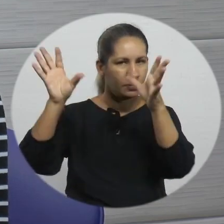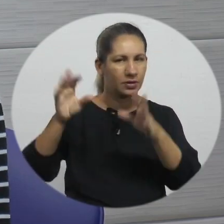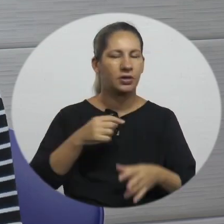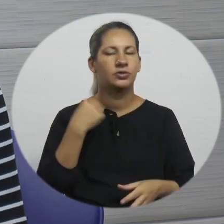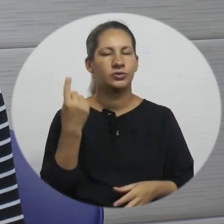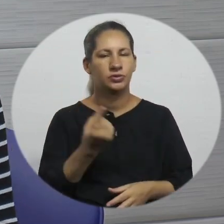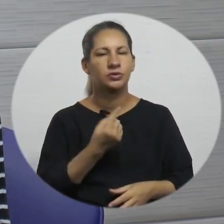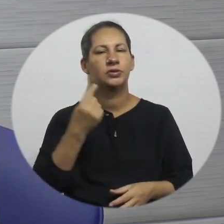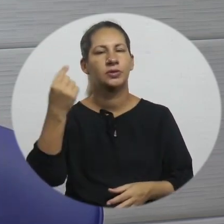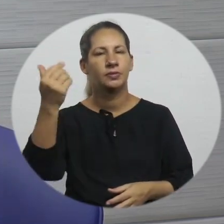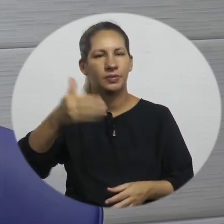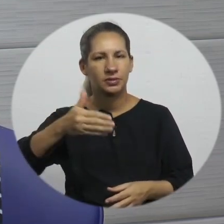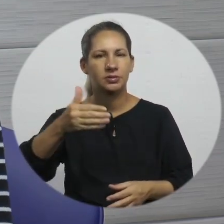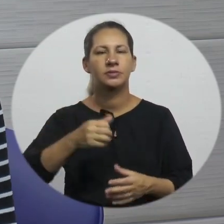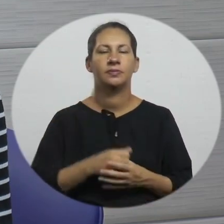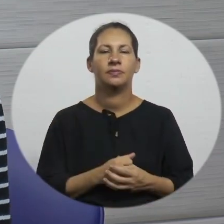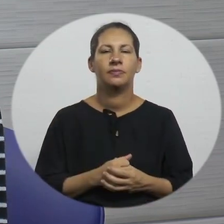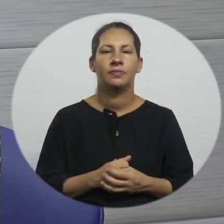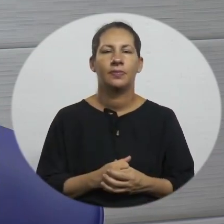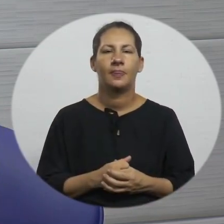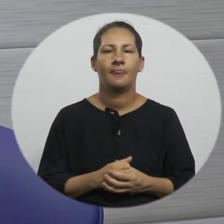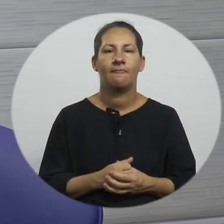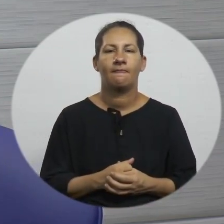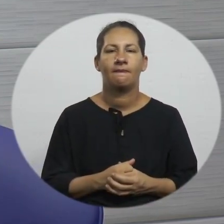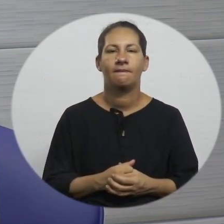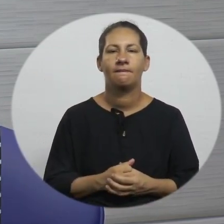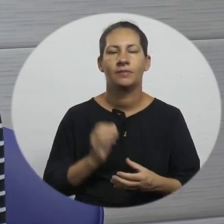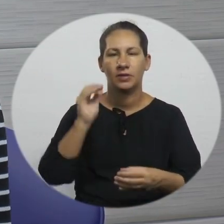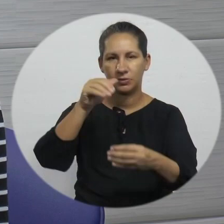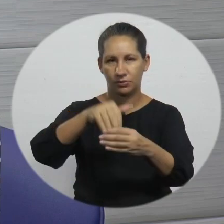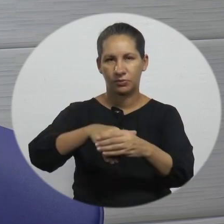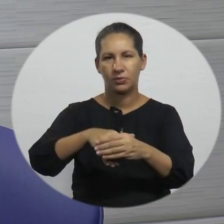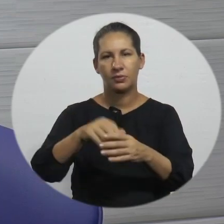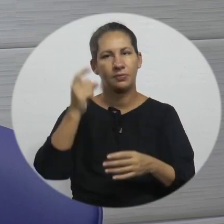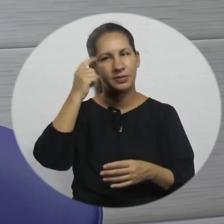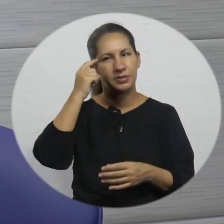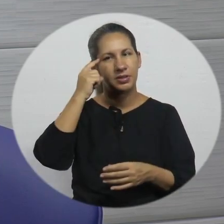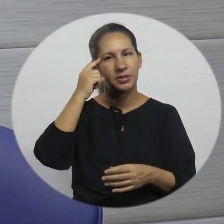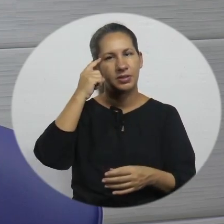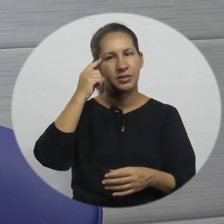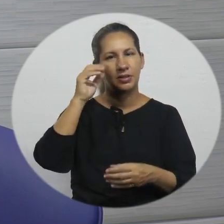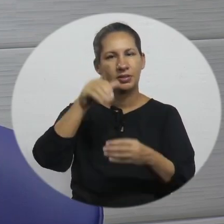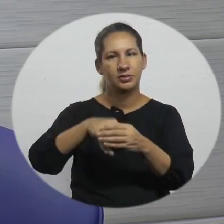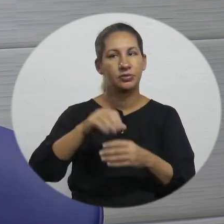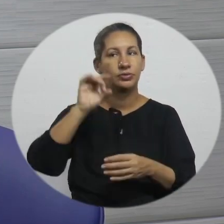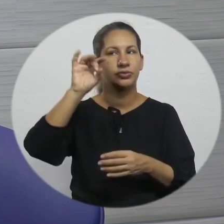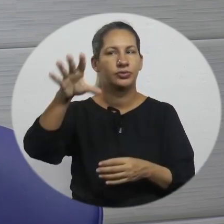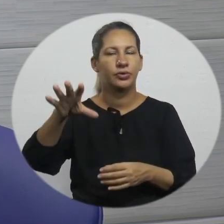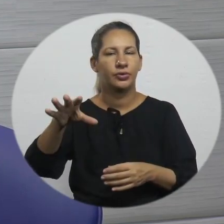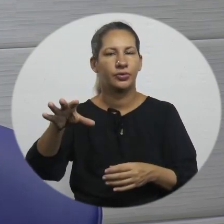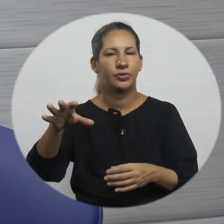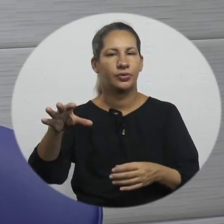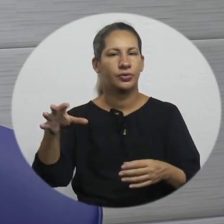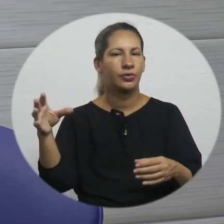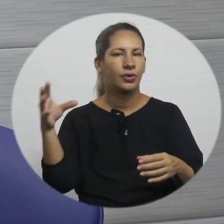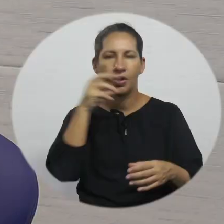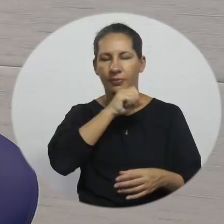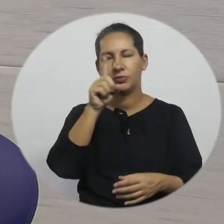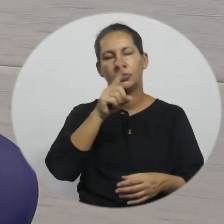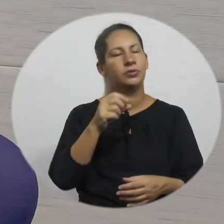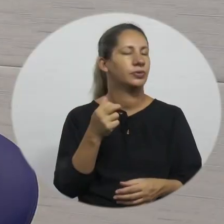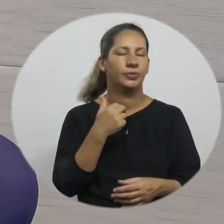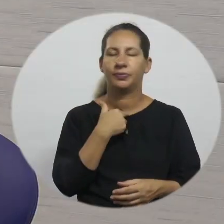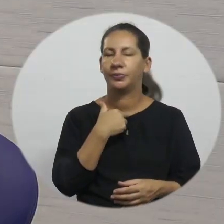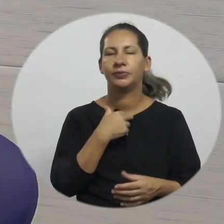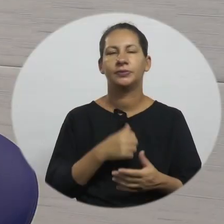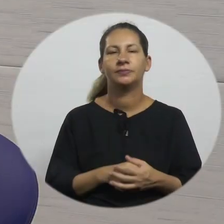Para nos tornar mais participativos desse processo eleitoral, não deixar para pensar nas eleições só lá na hora da urna. Não